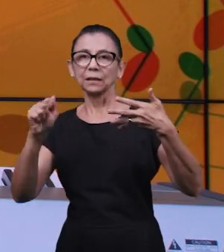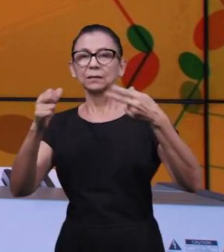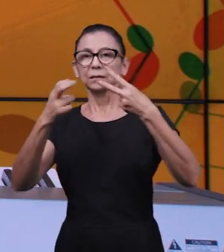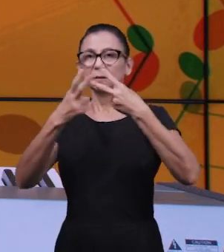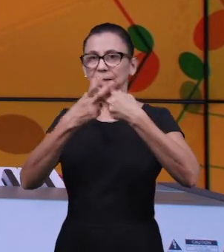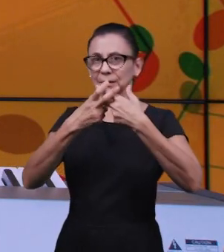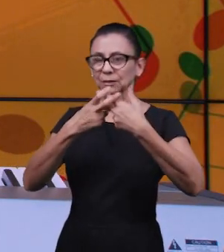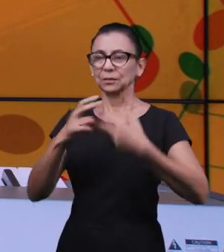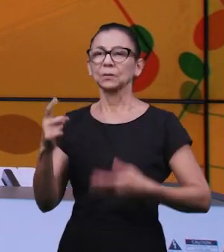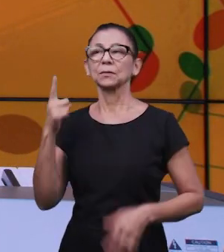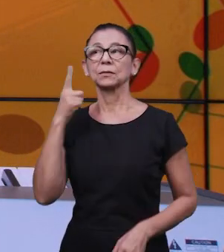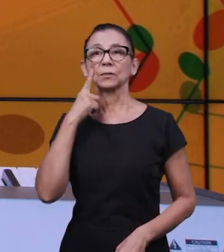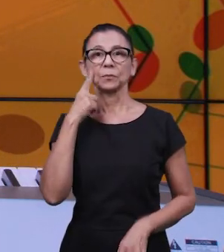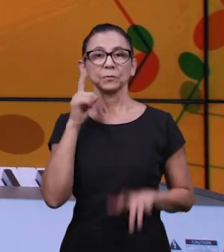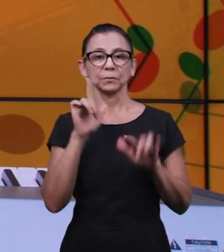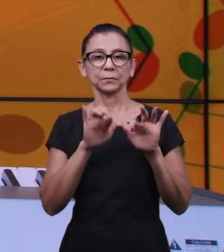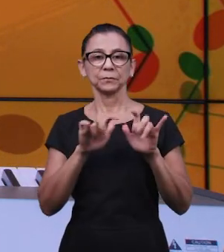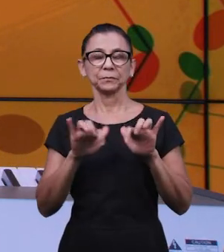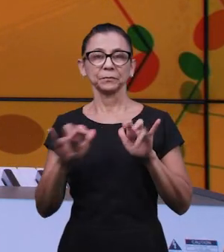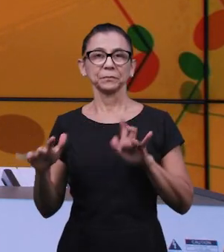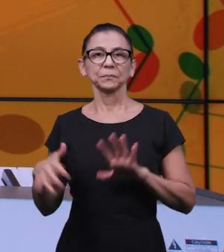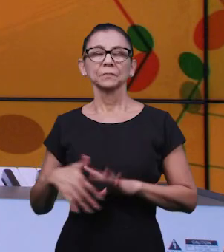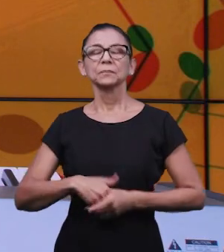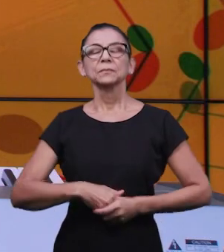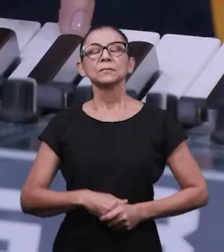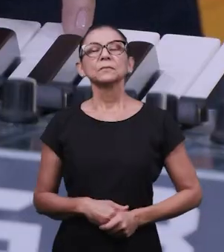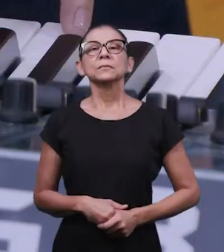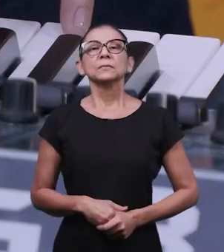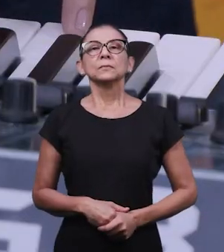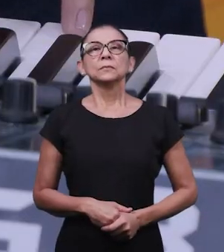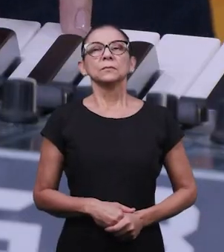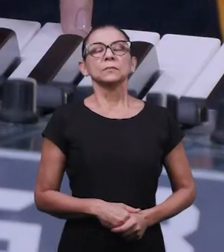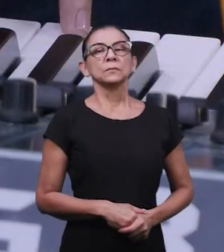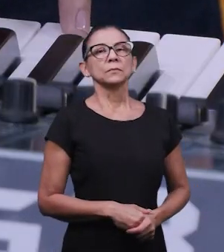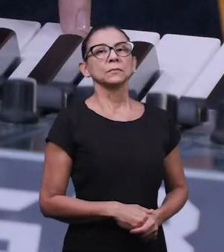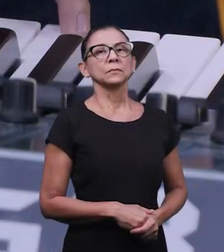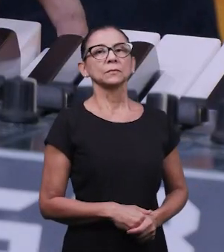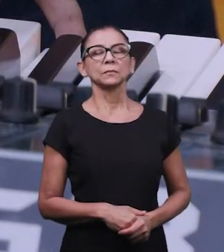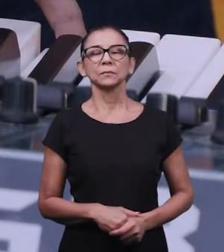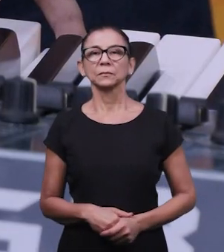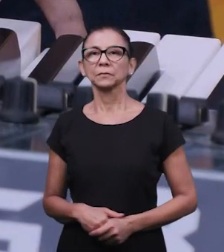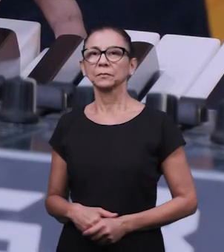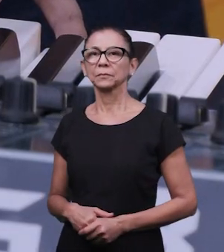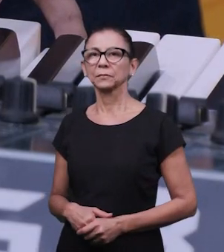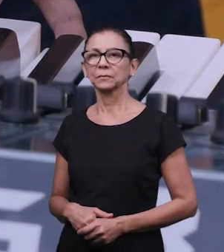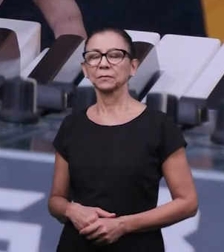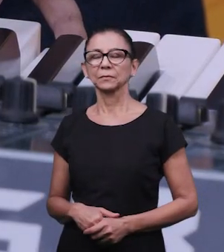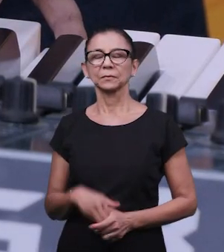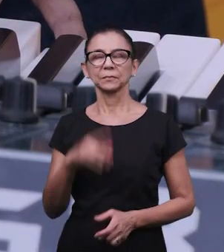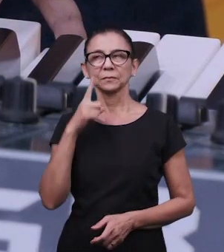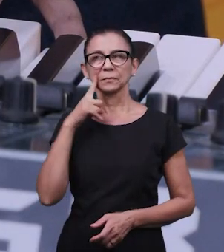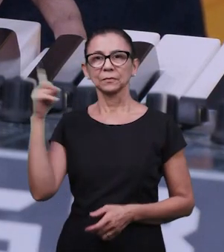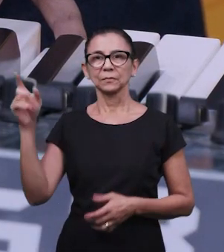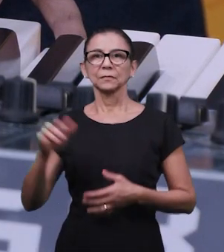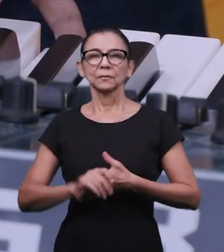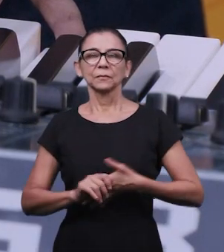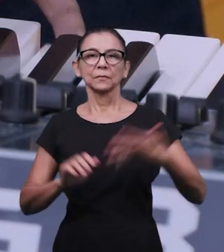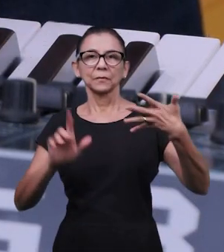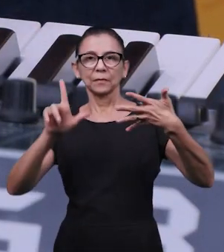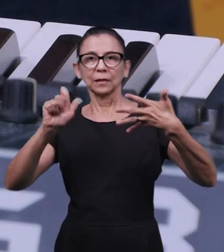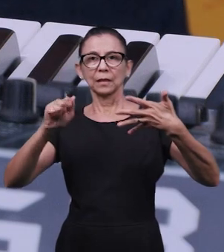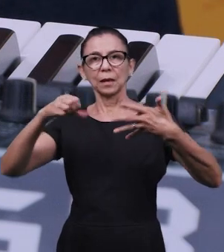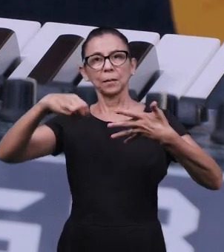Este acorde também é novo, Fá sustenido menor, Fá sustenido, Lá,